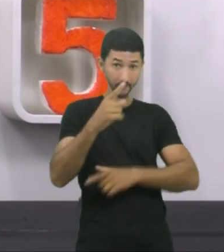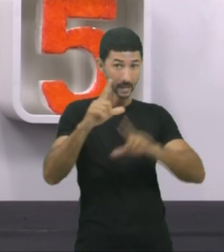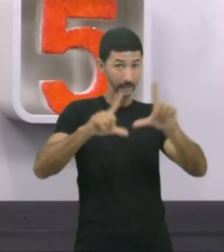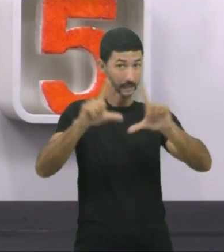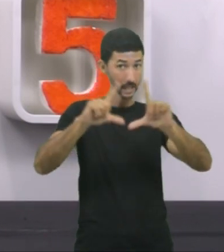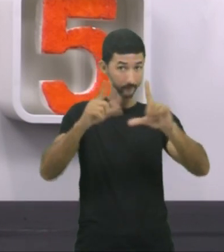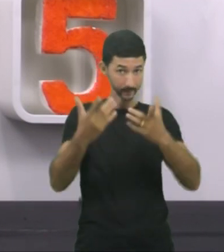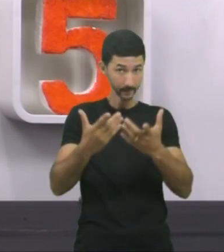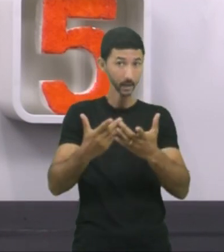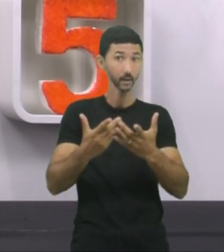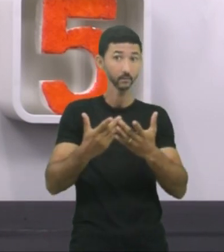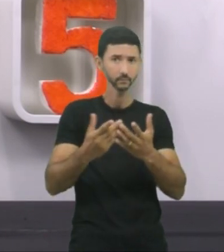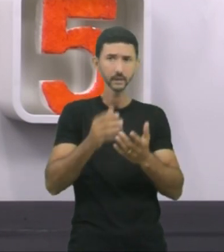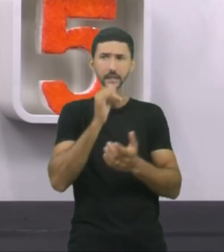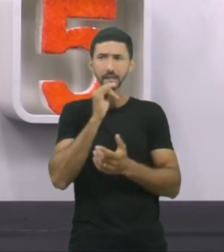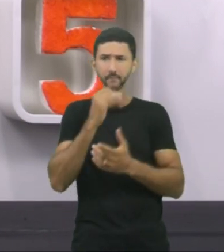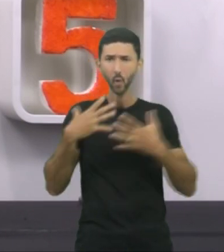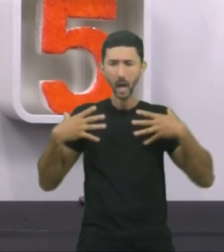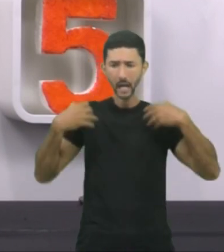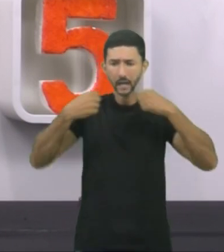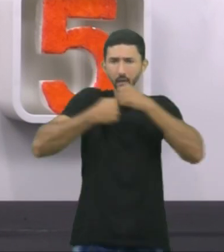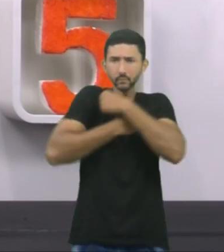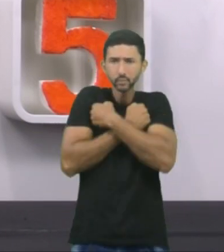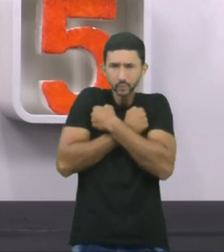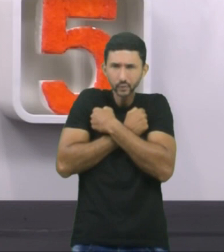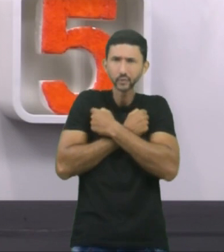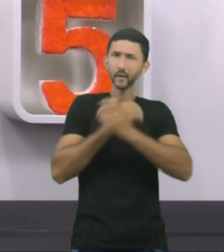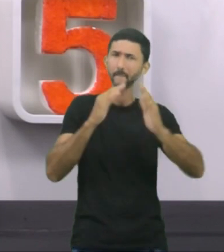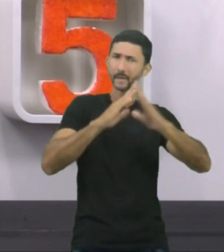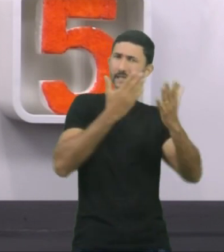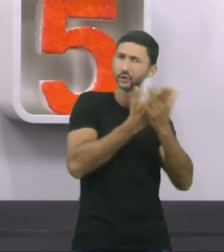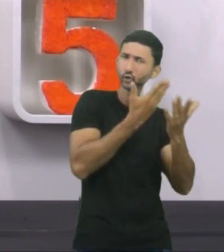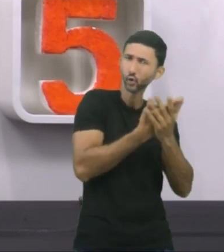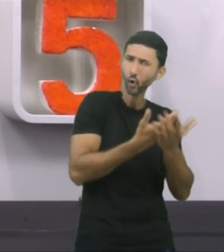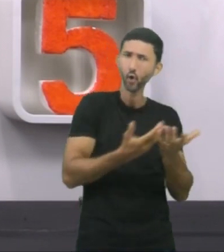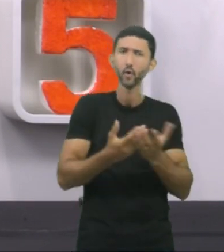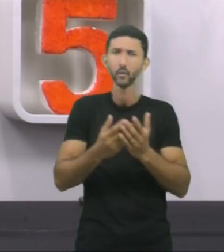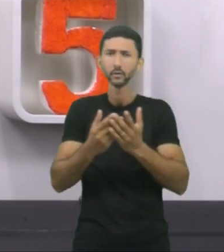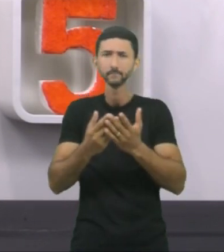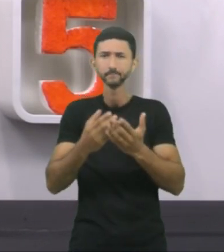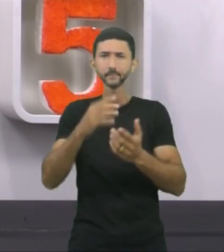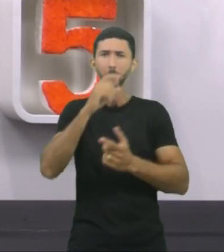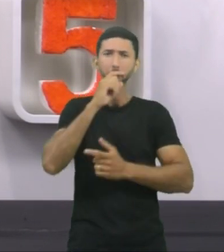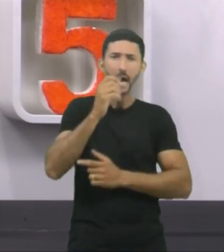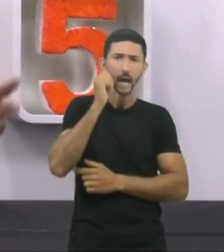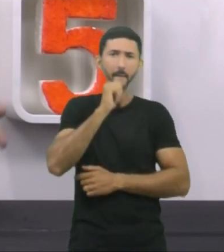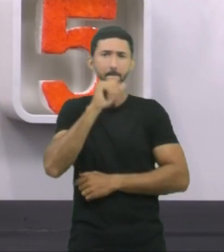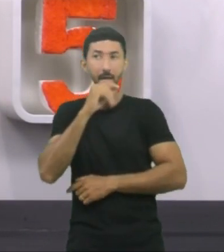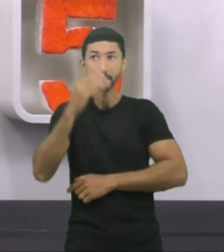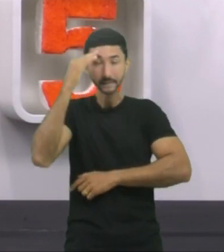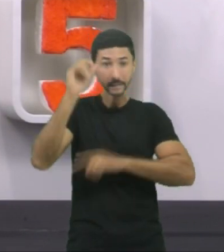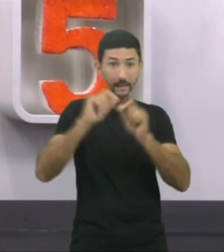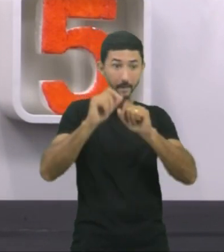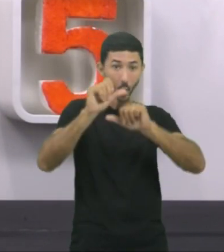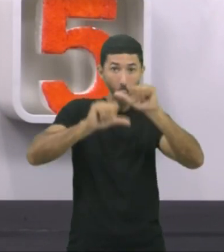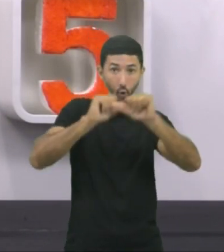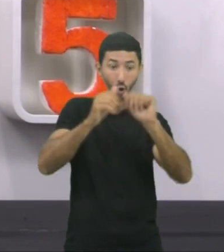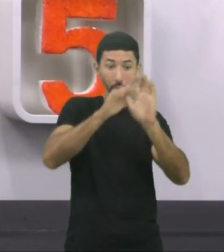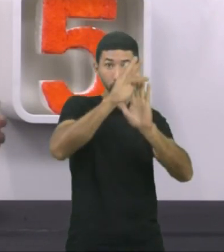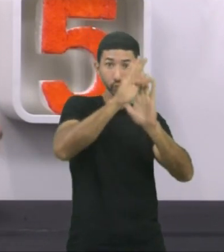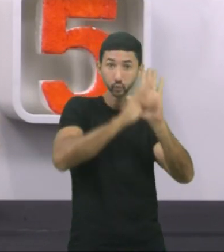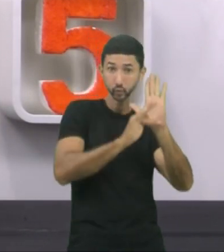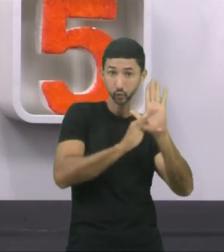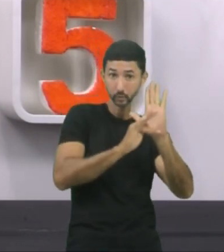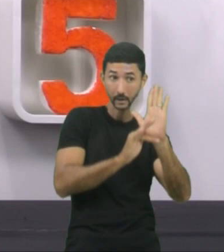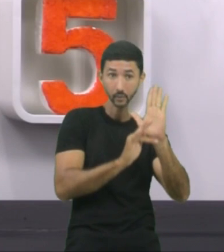a previsão do tempo. Para levar o agasalho para a escola, os pais precisam saber porque a mudança de temperatura